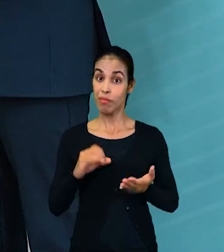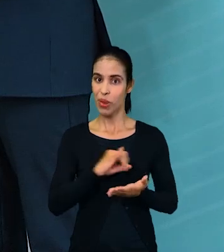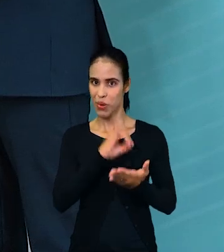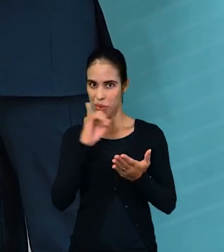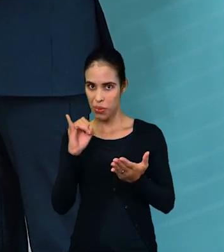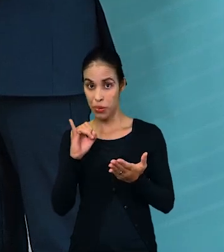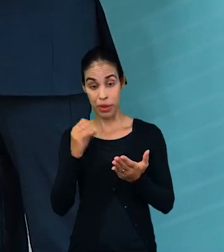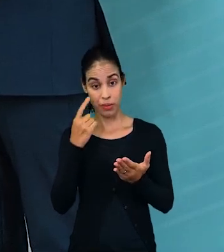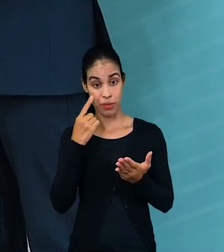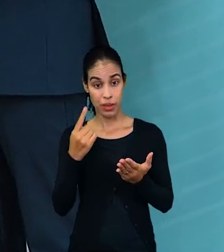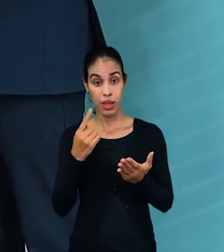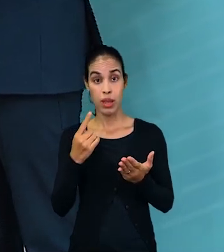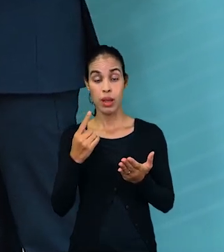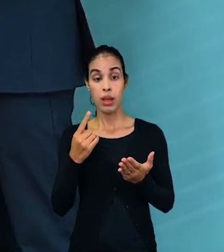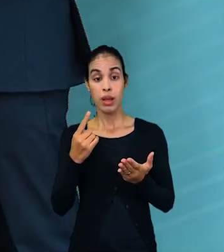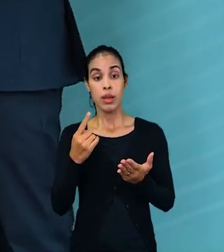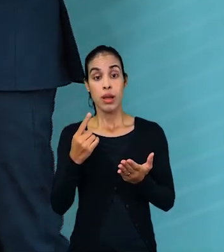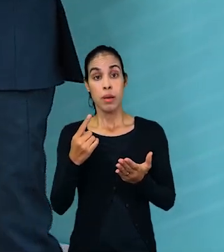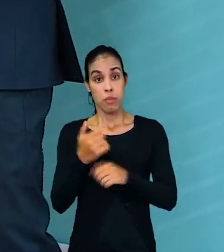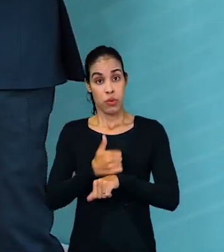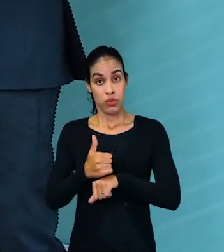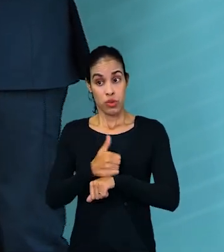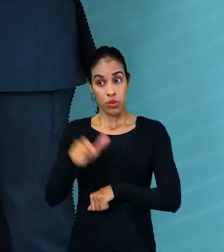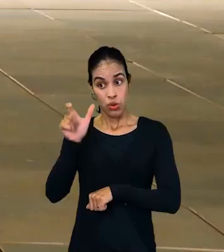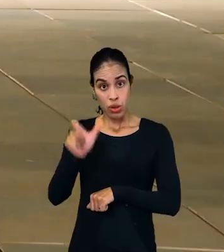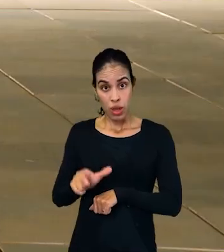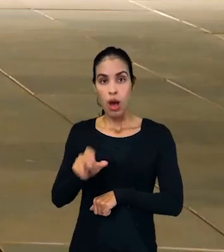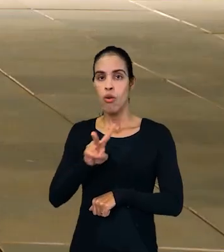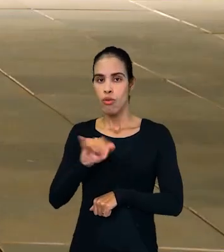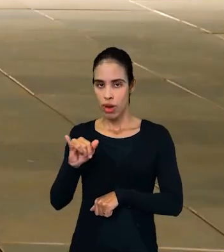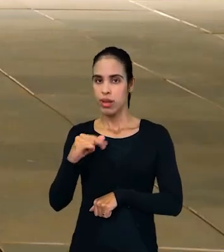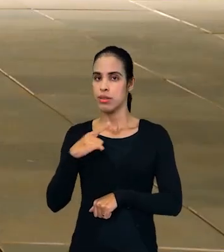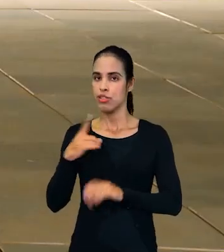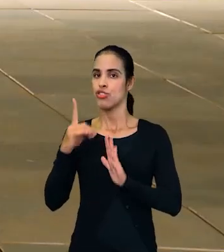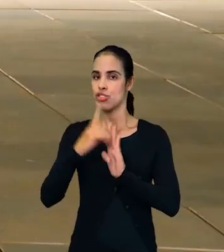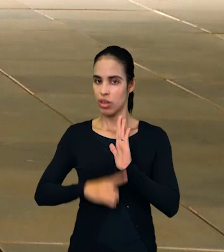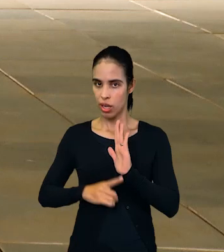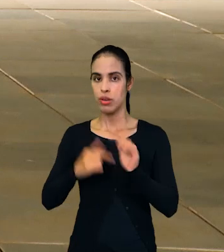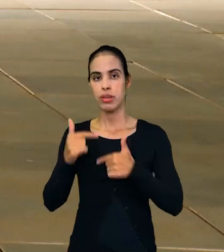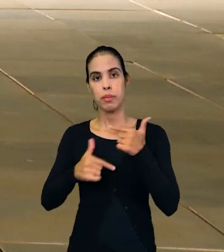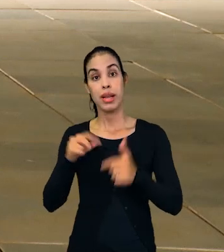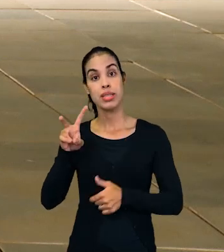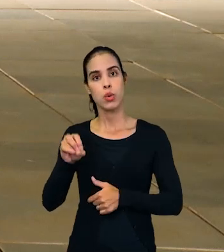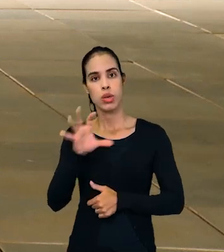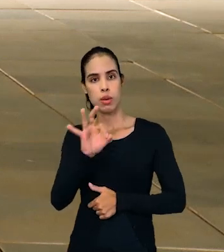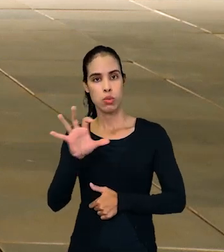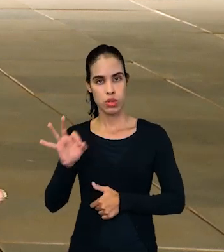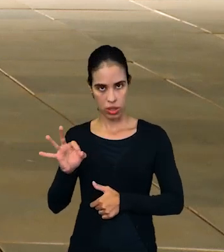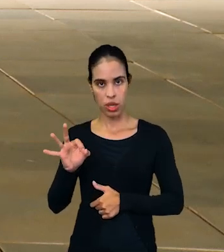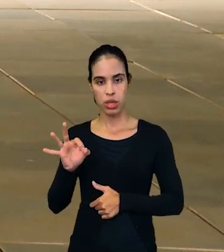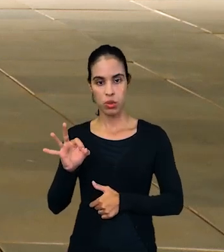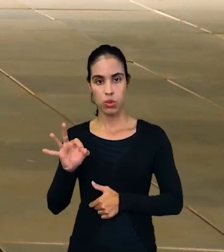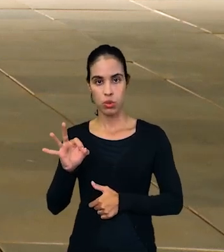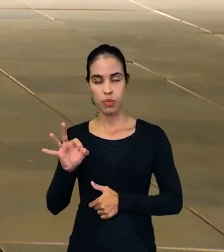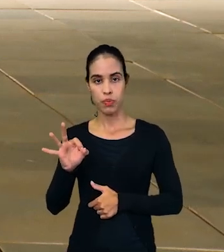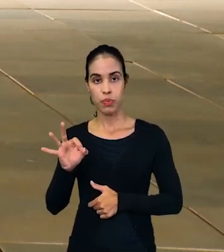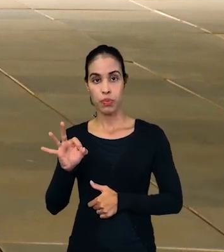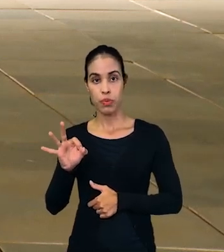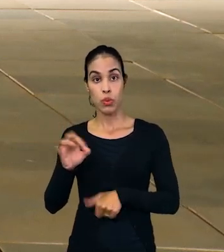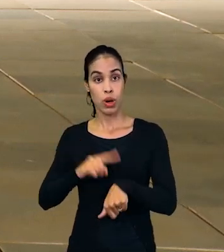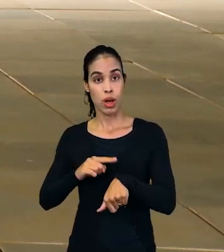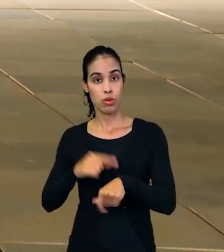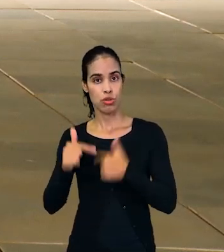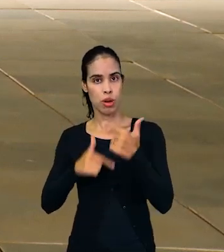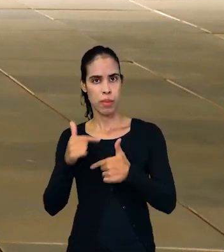Oi, Anderson e Luana, nenhuma contrapartida. A profissional vai ter direito a trabalhar 50% da jornada, sem redução